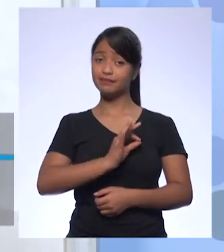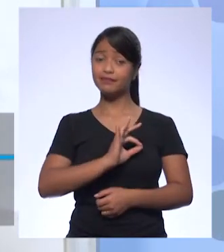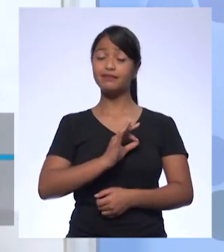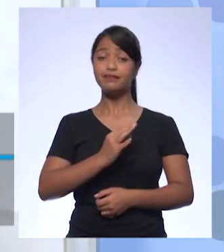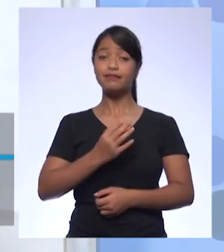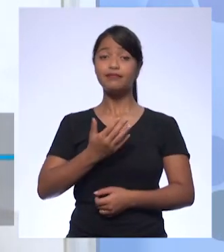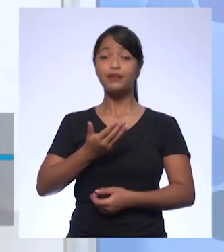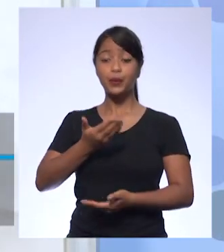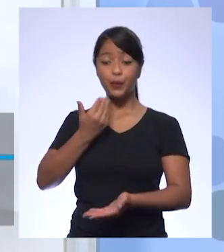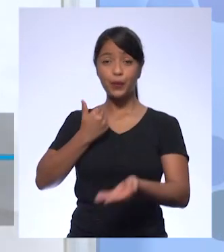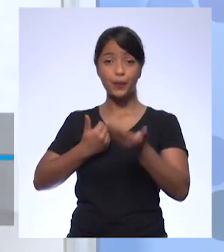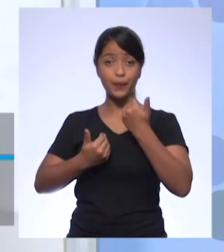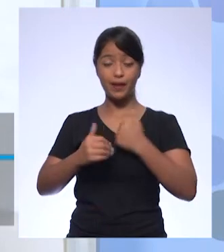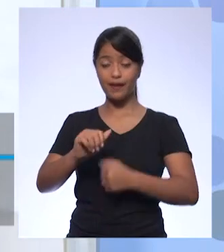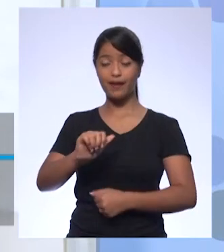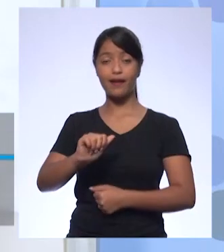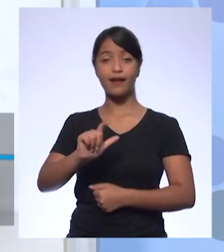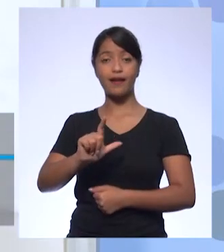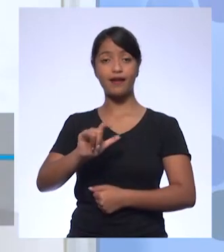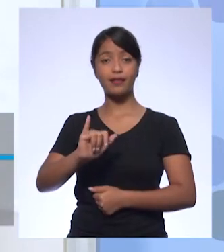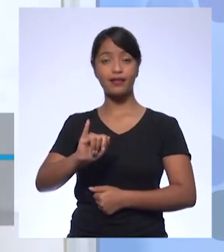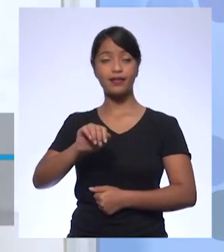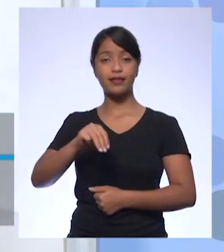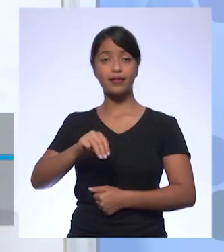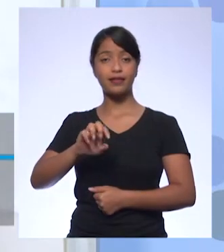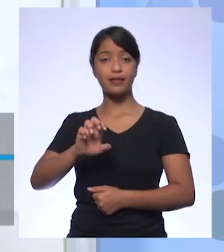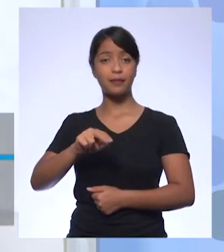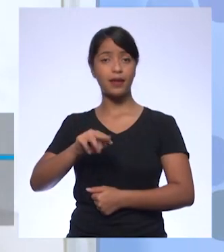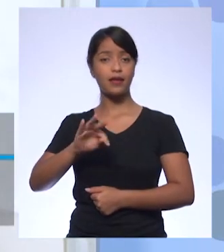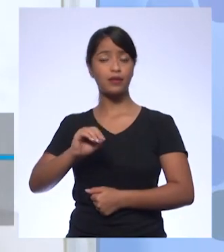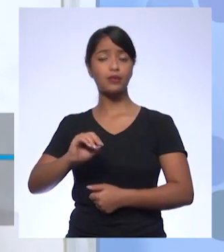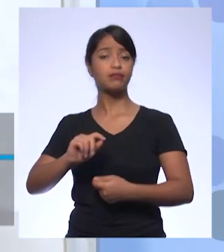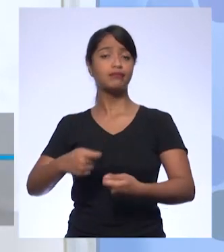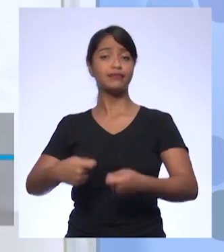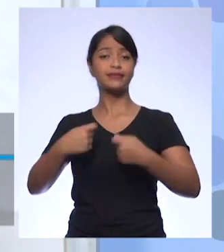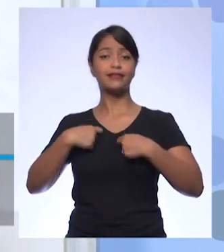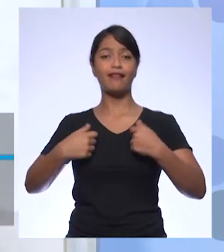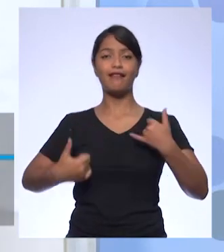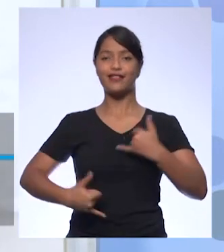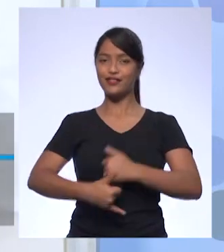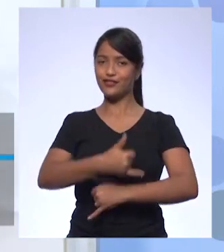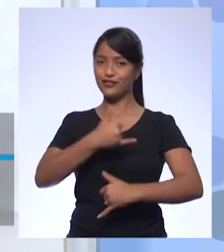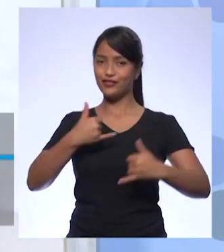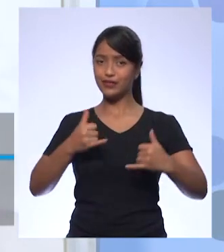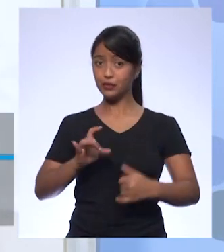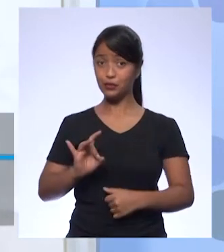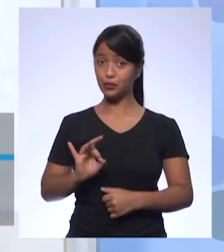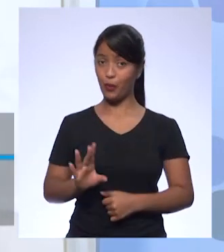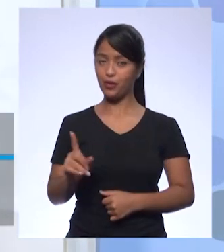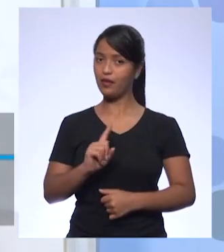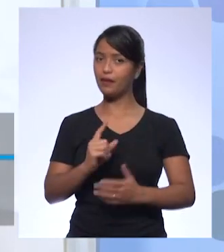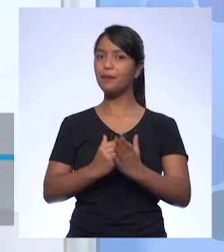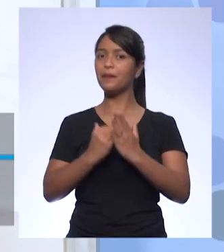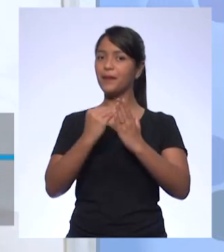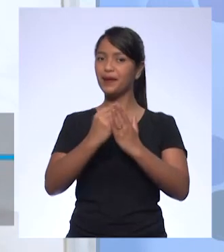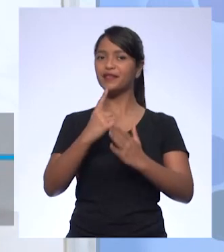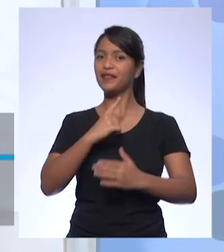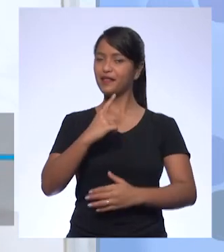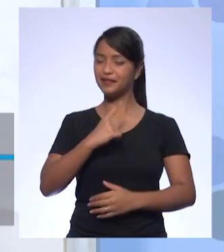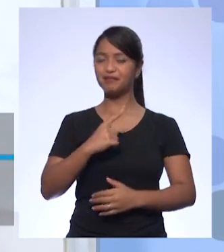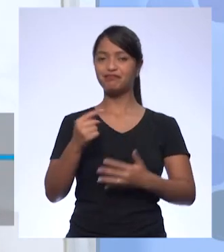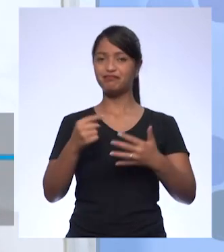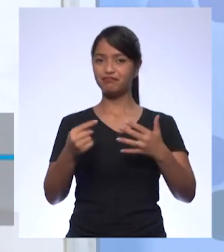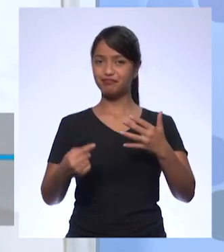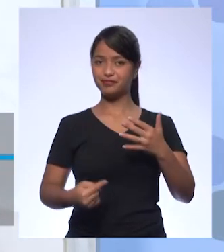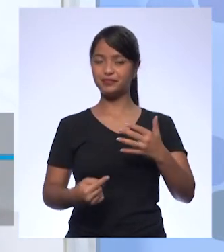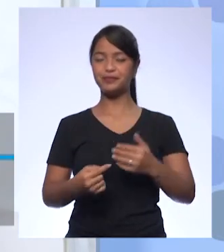reabastecimento da energia, mas não só, você vai ver que vai ter outras coisas também que são repostas. Energia é só uma delas, tá bom? E